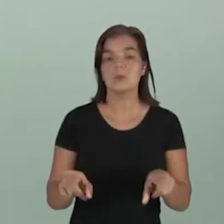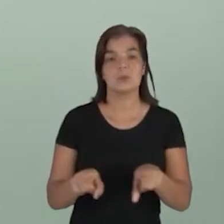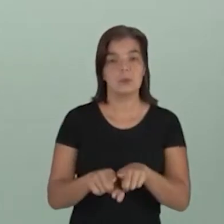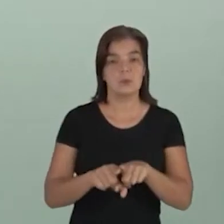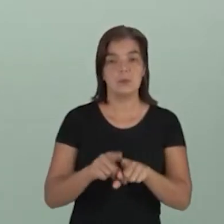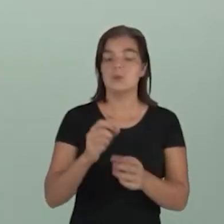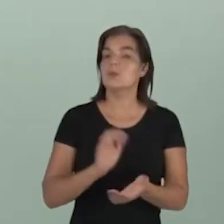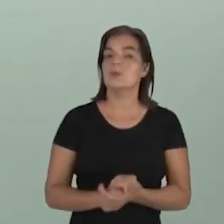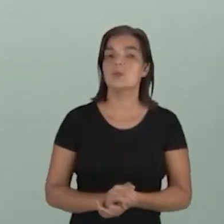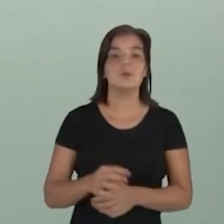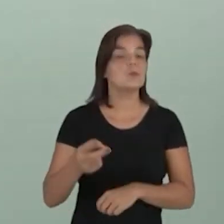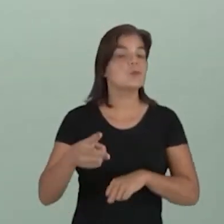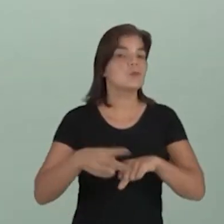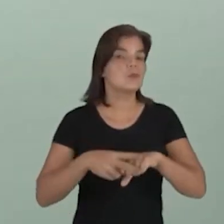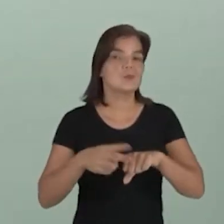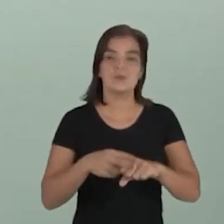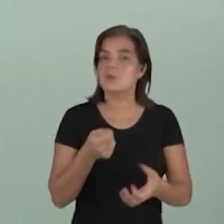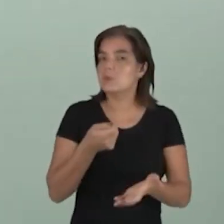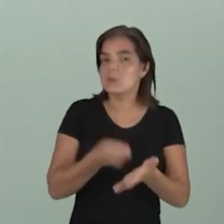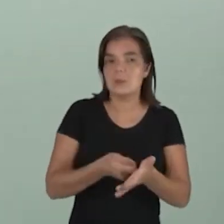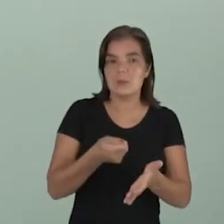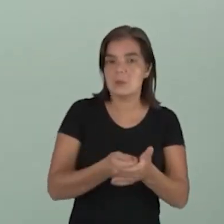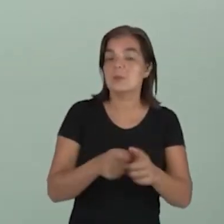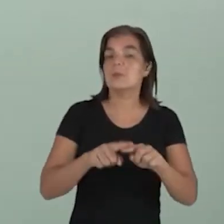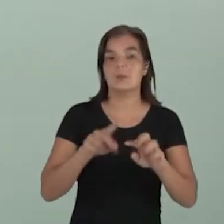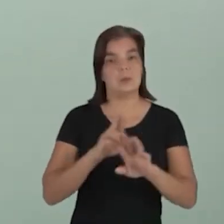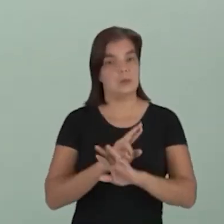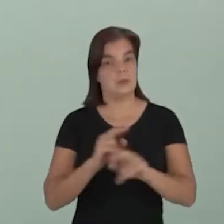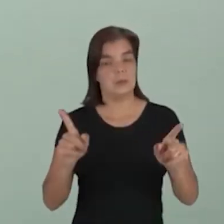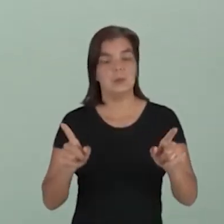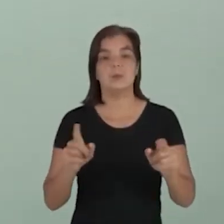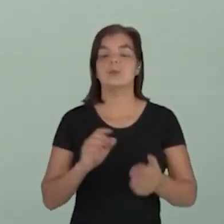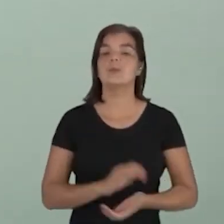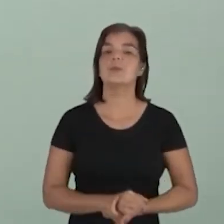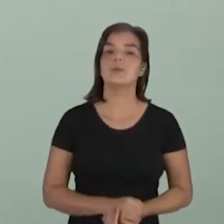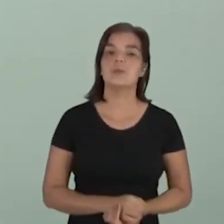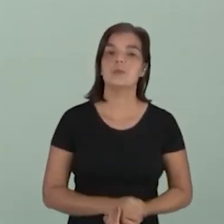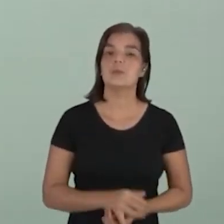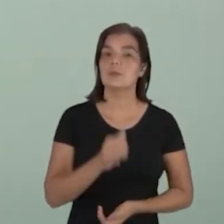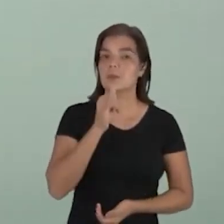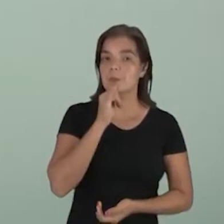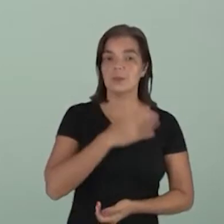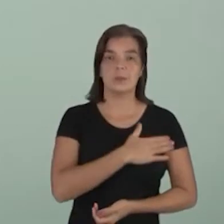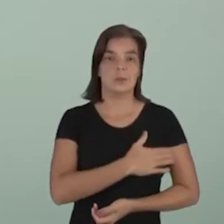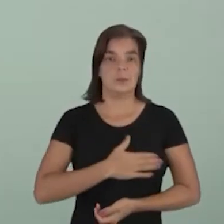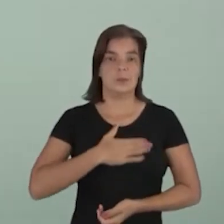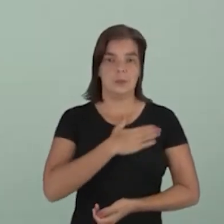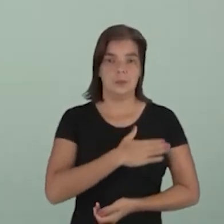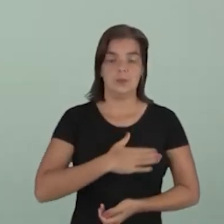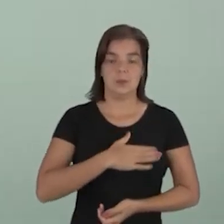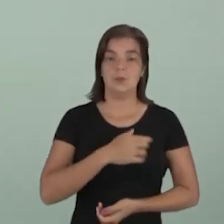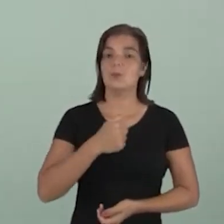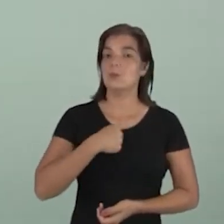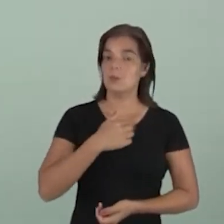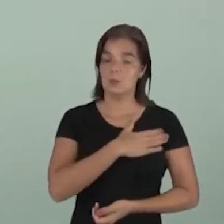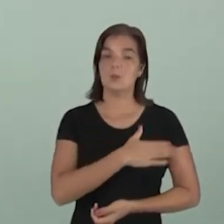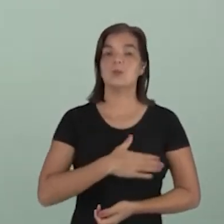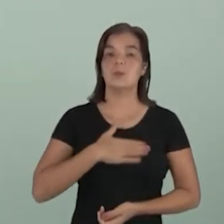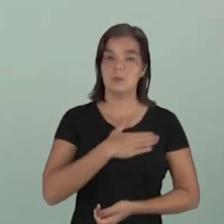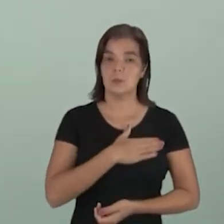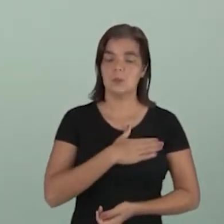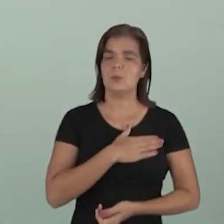acessório. Não foi o verbo que exigiu. É diferente, por exemplo, do verbo gostar. Eu